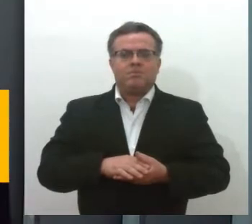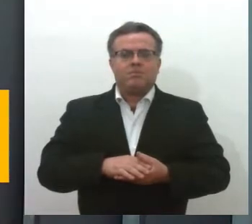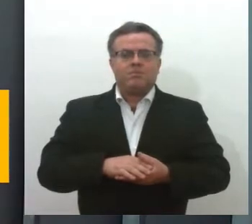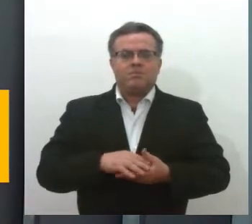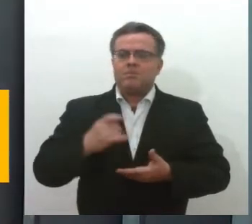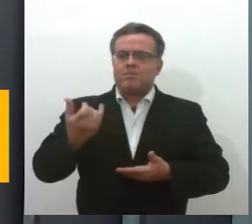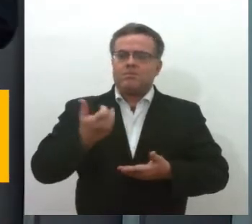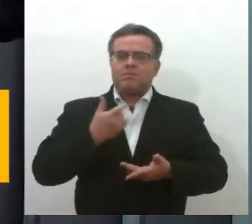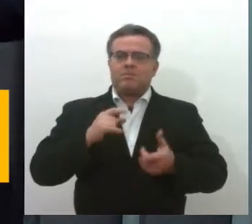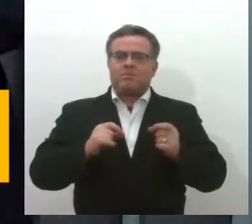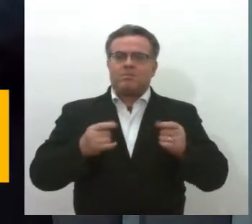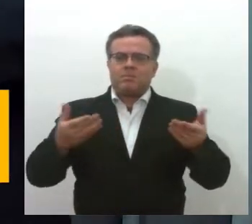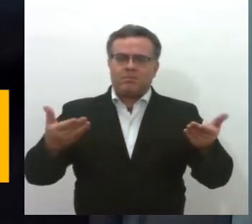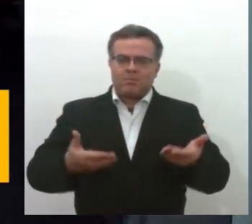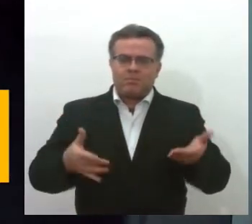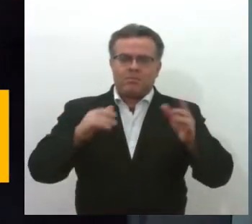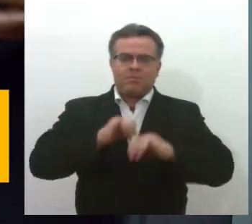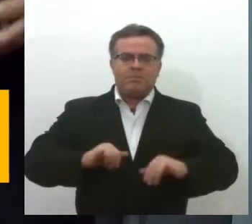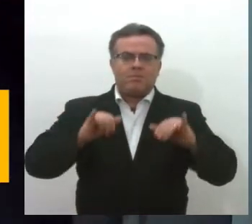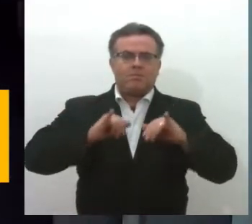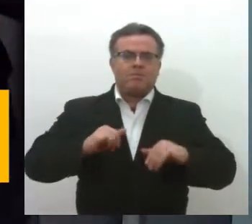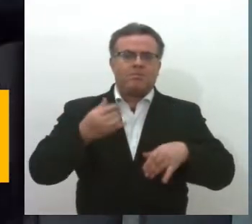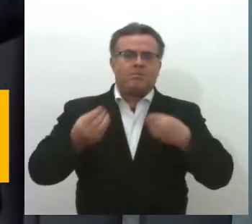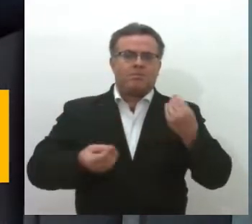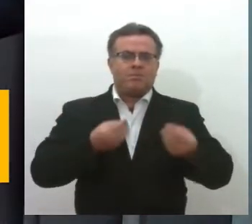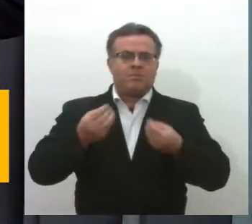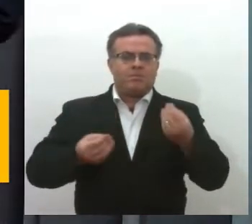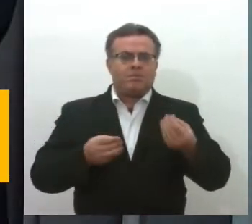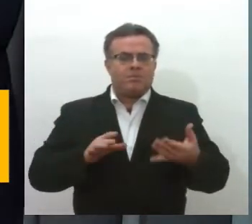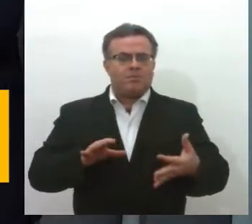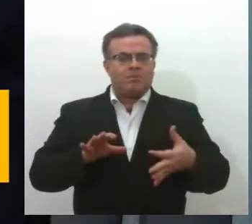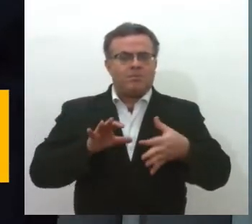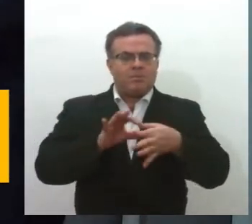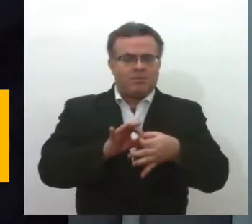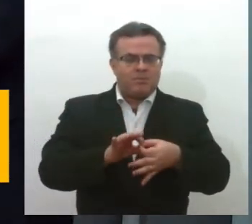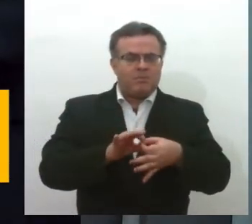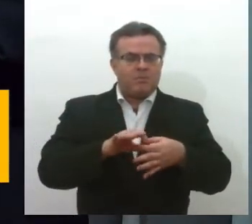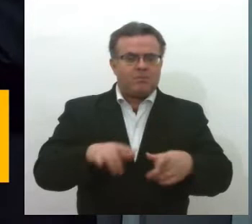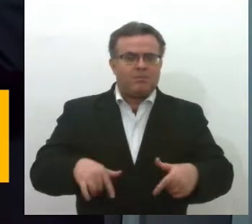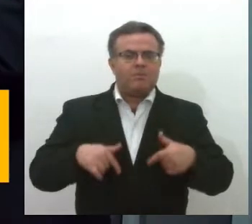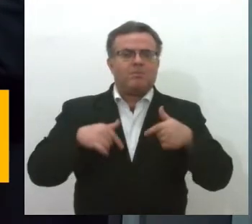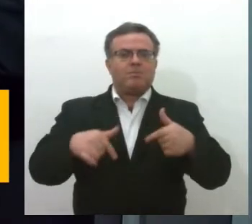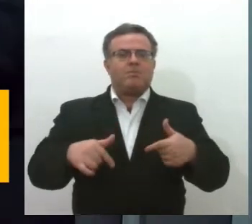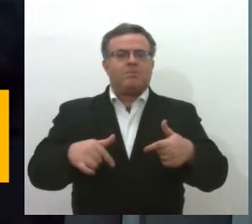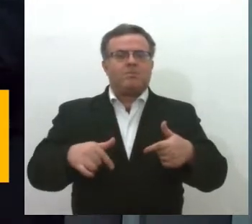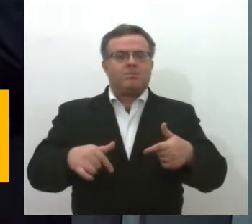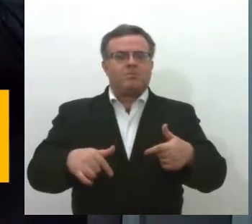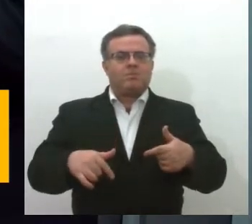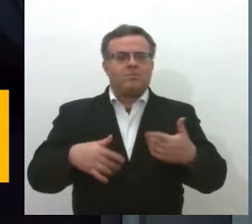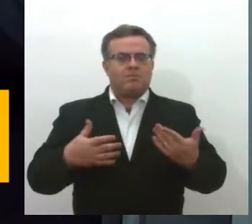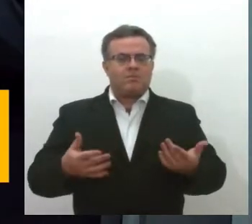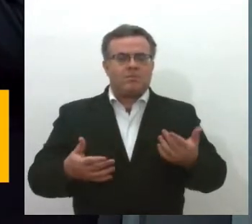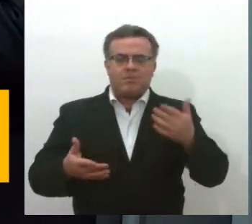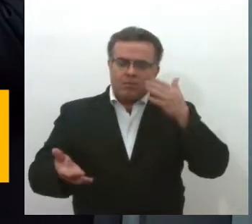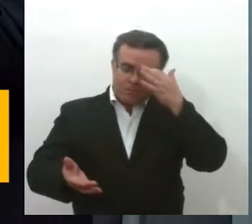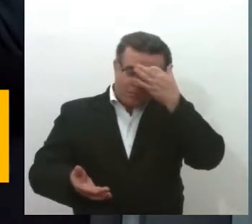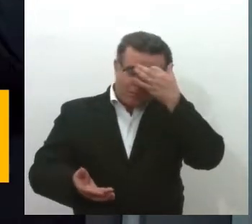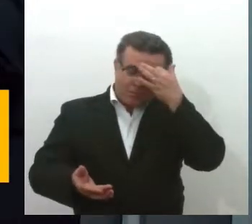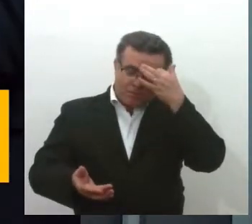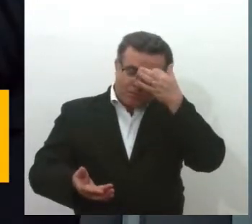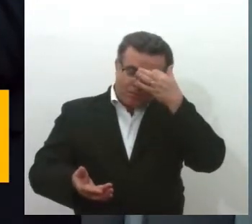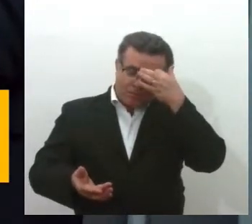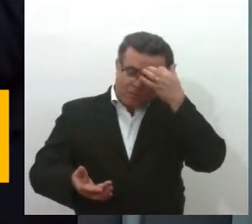hoje, com tantas campanhas, com tanta gente voltada a esta causa animal, ainda é baixa a questão de